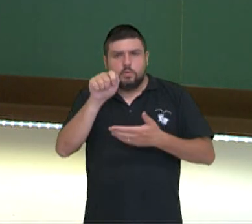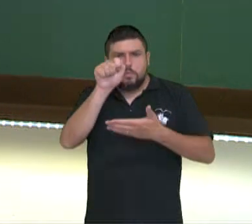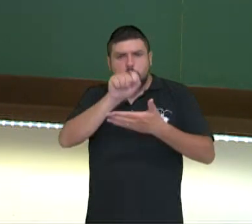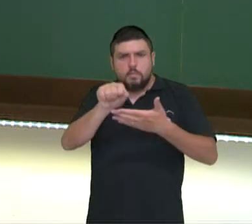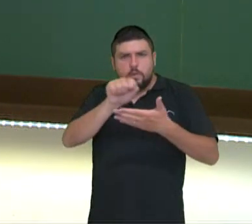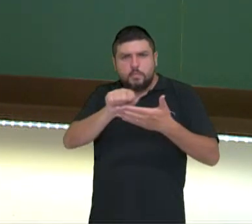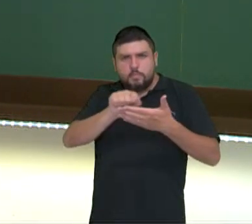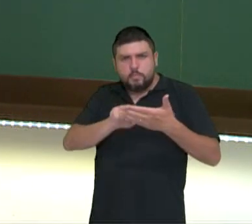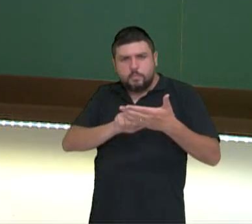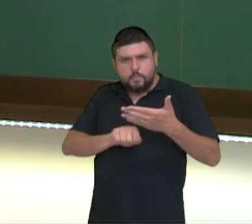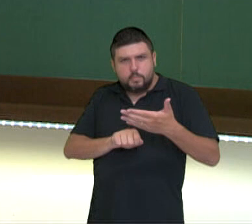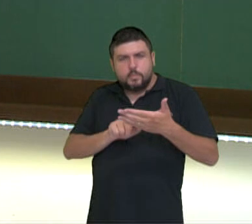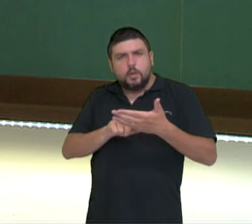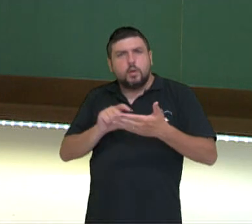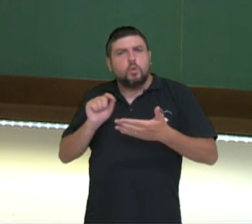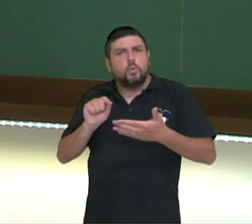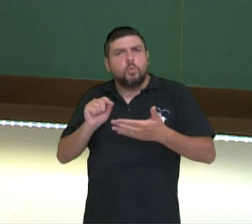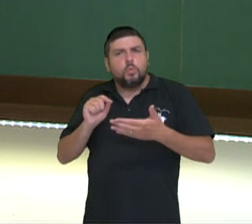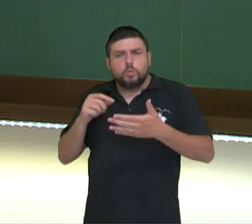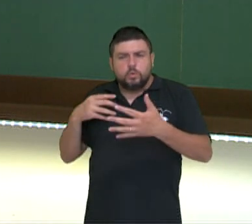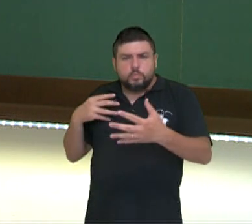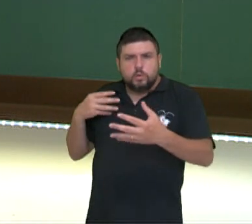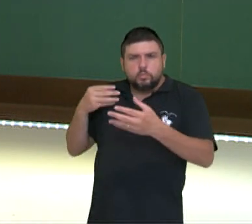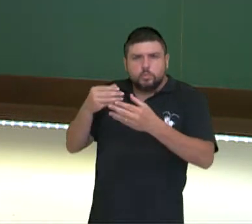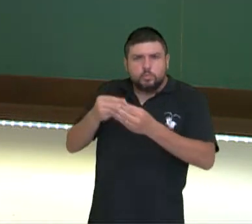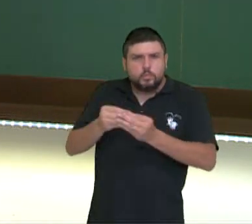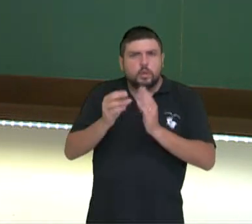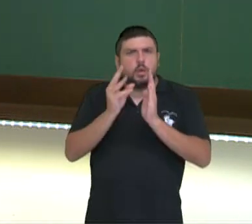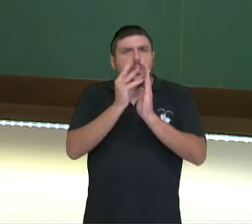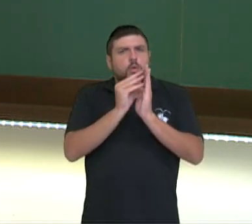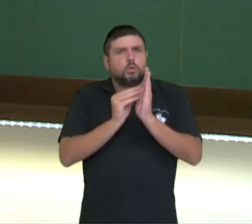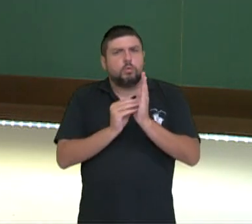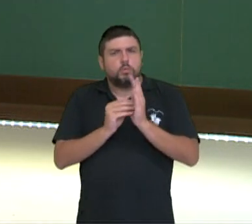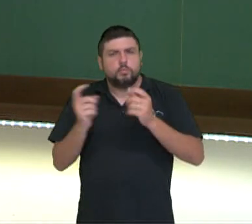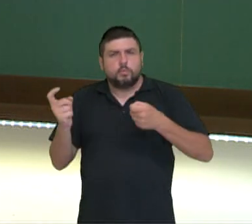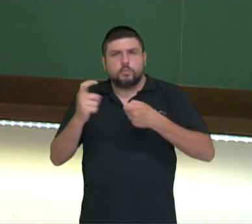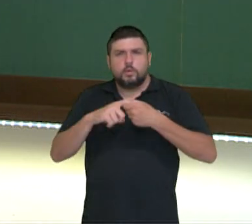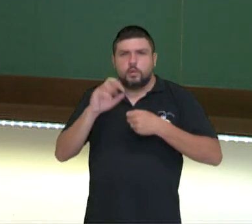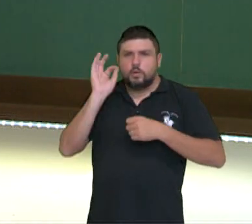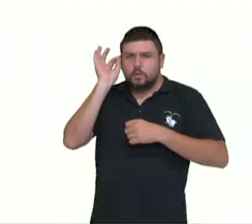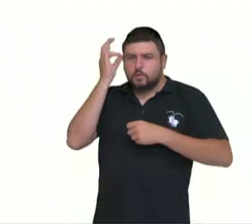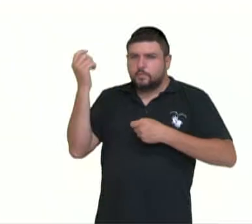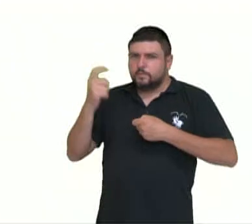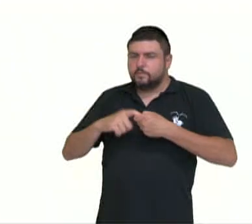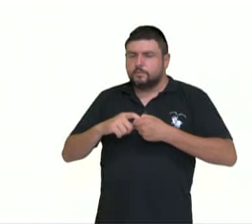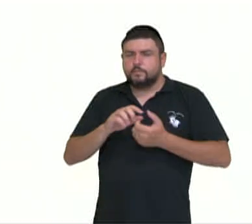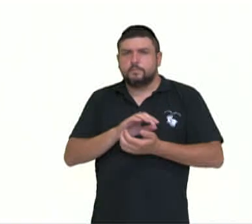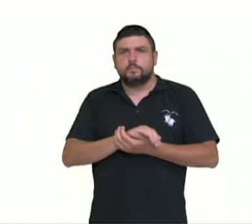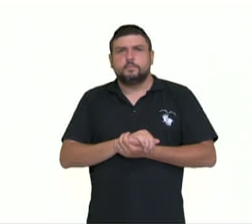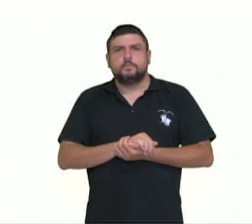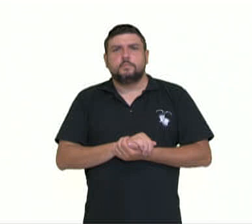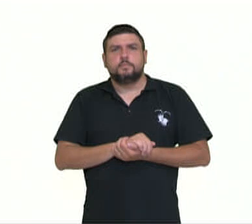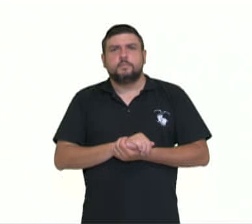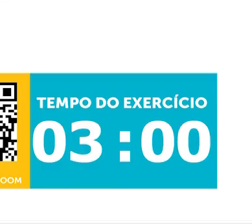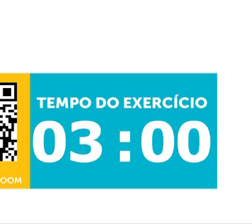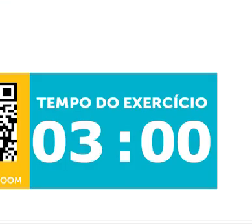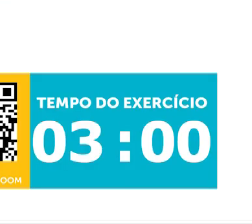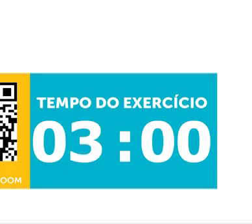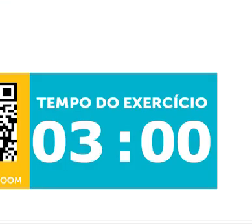vocês para poder retomar mais tarde o conteúdo. Então, um tempinho para vocês anotarem, já voltamos.